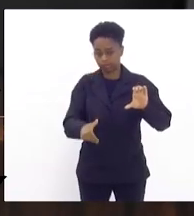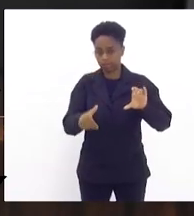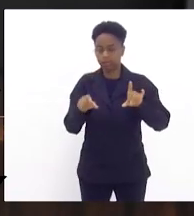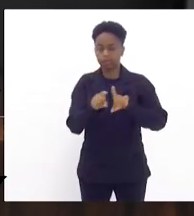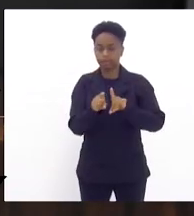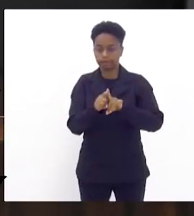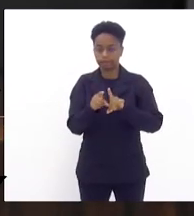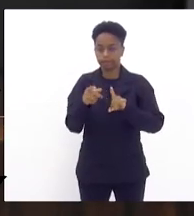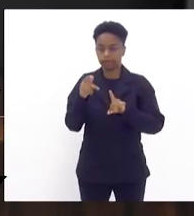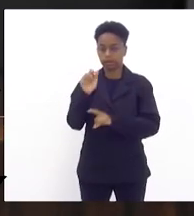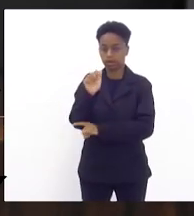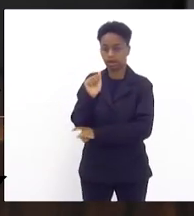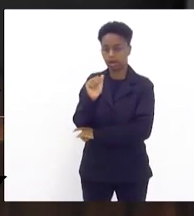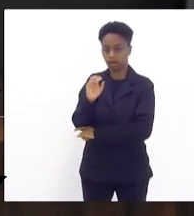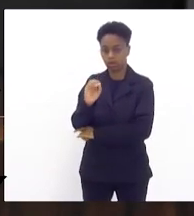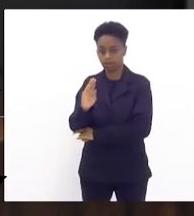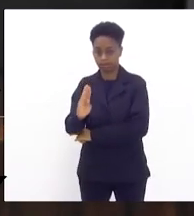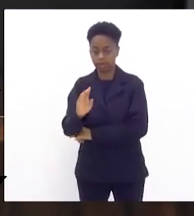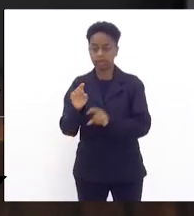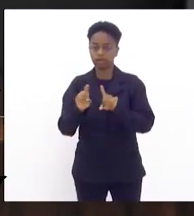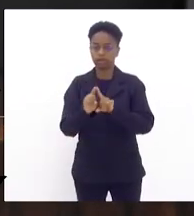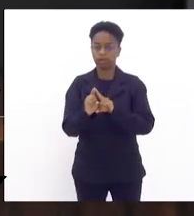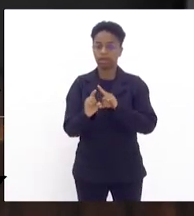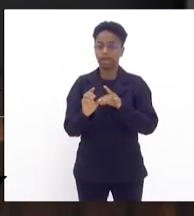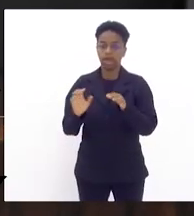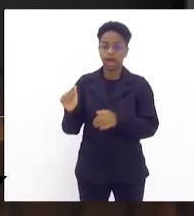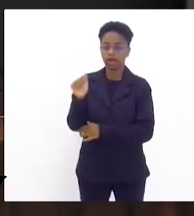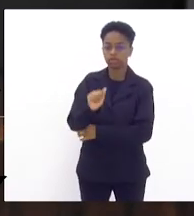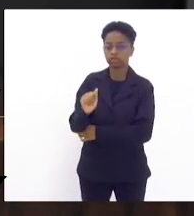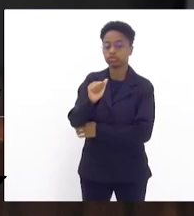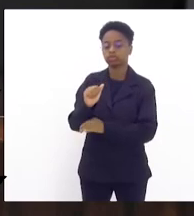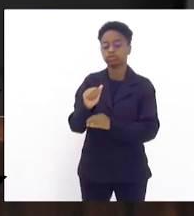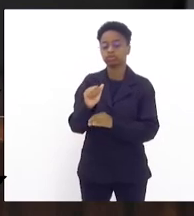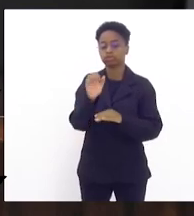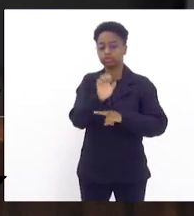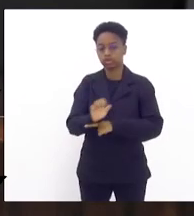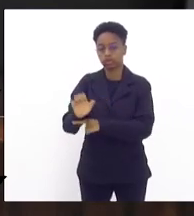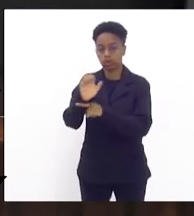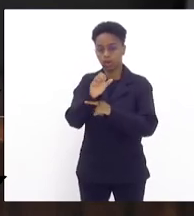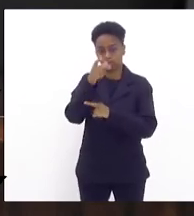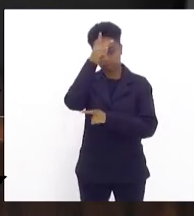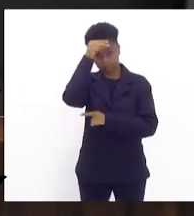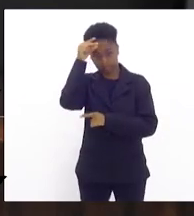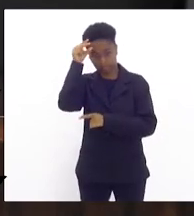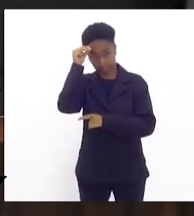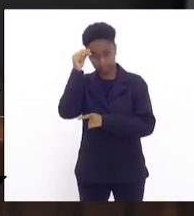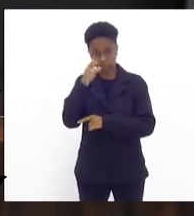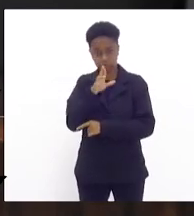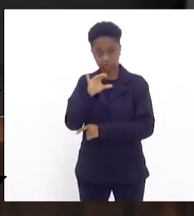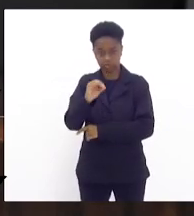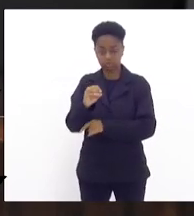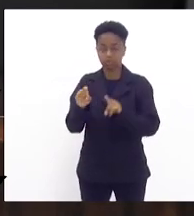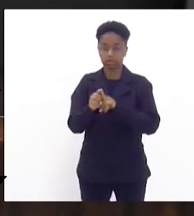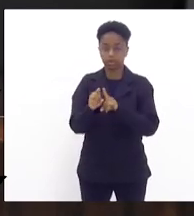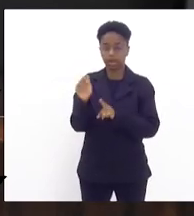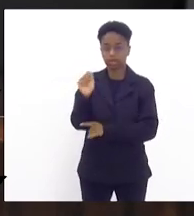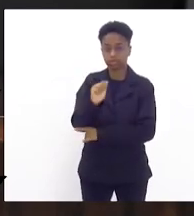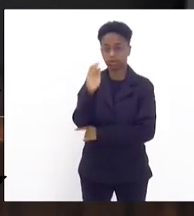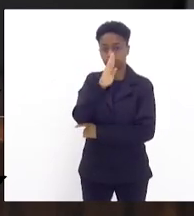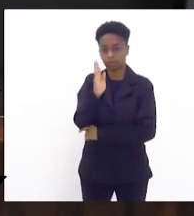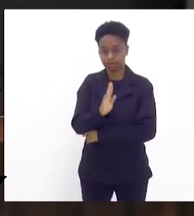OAB, Associação Estadual de Municípios do Rio de Janeiro, Associação Brasileira das Câmaras Municipais,